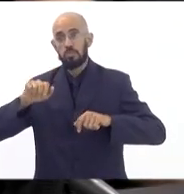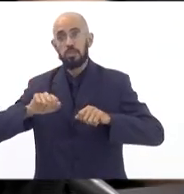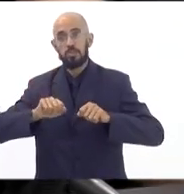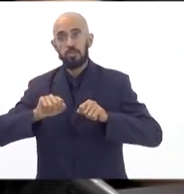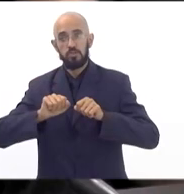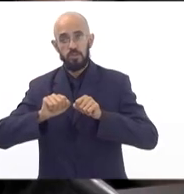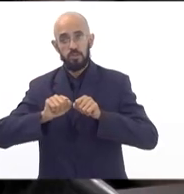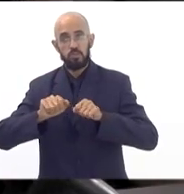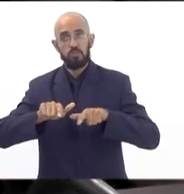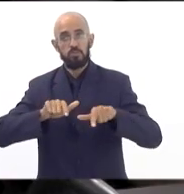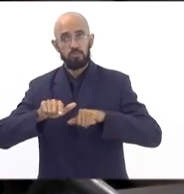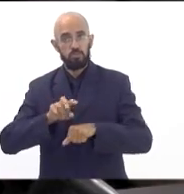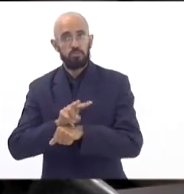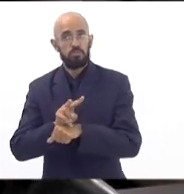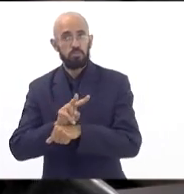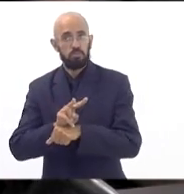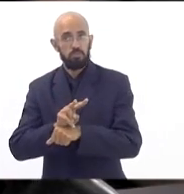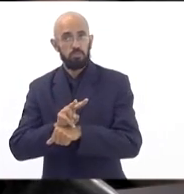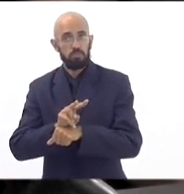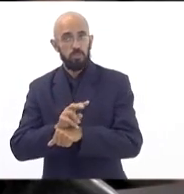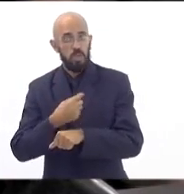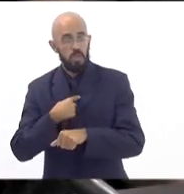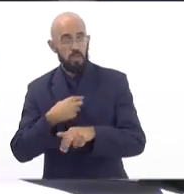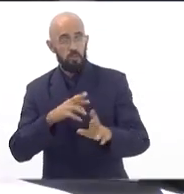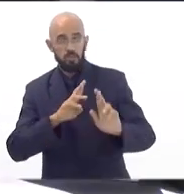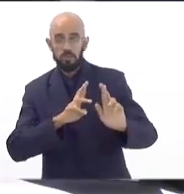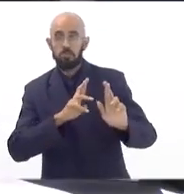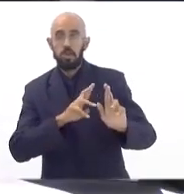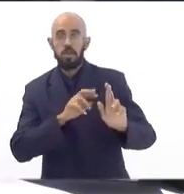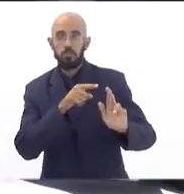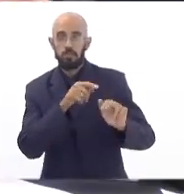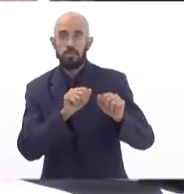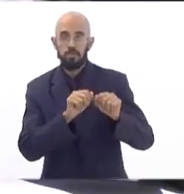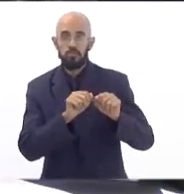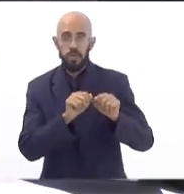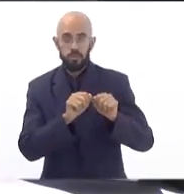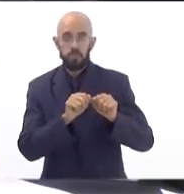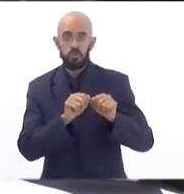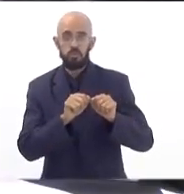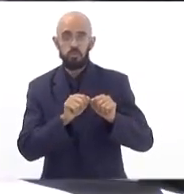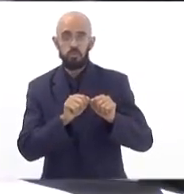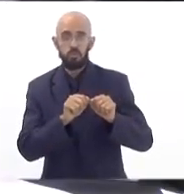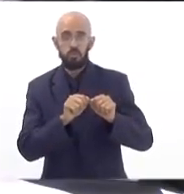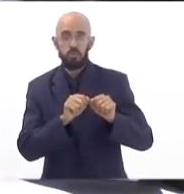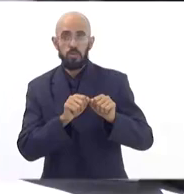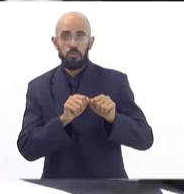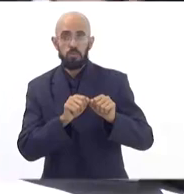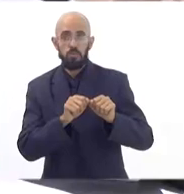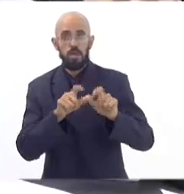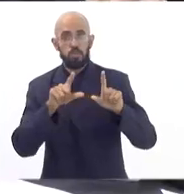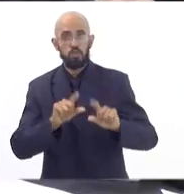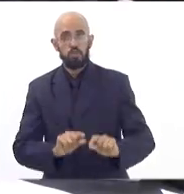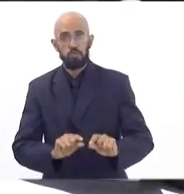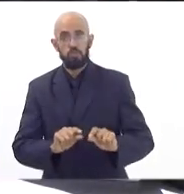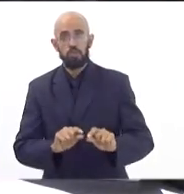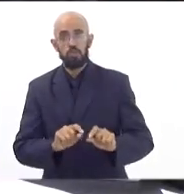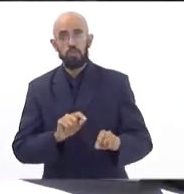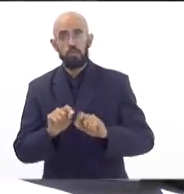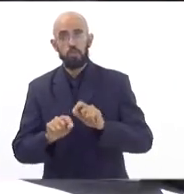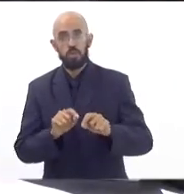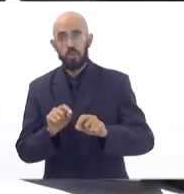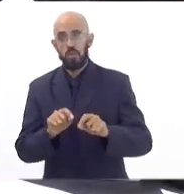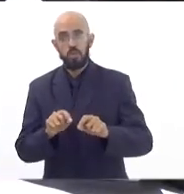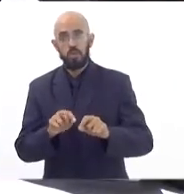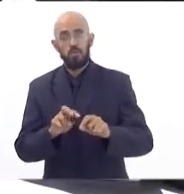e a eu escrevo logo acho que vocês façam uma grande operação para diminuir a gente